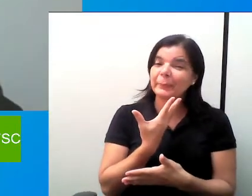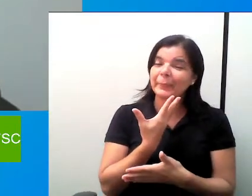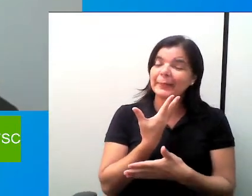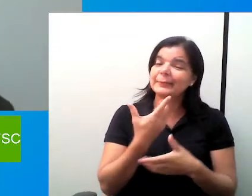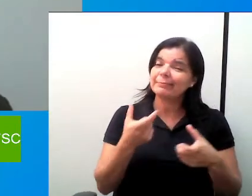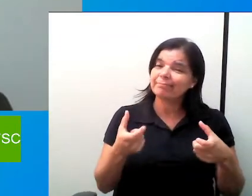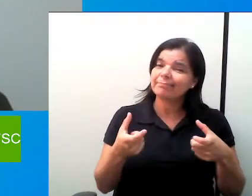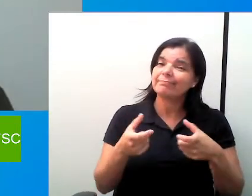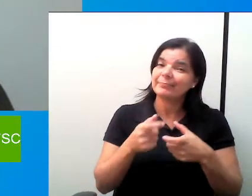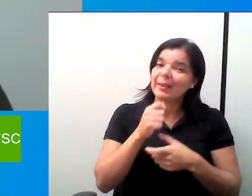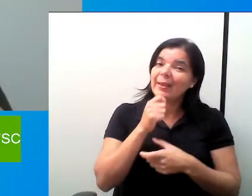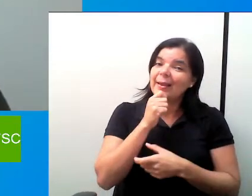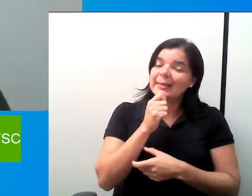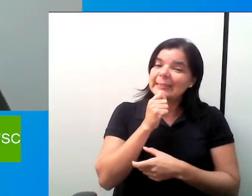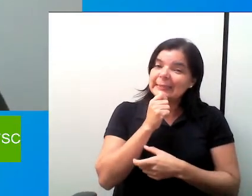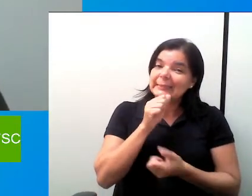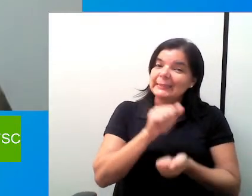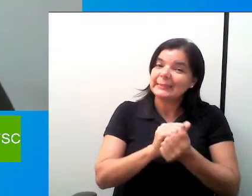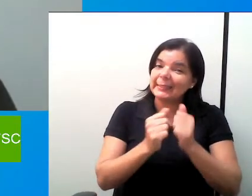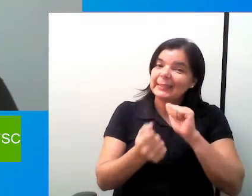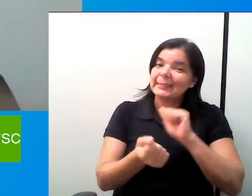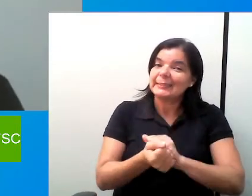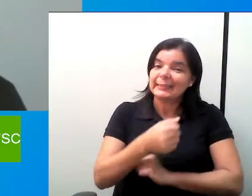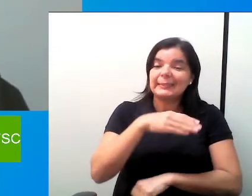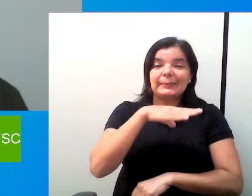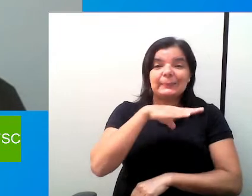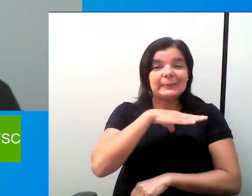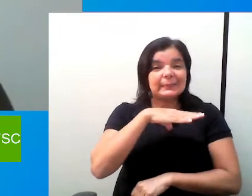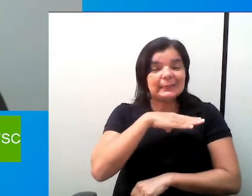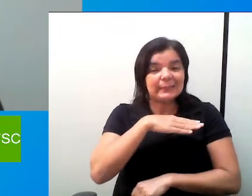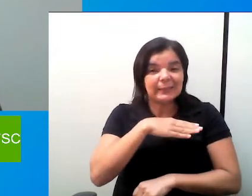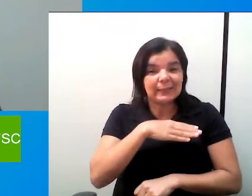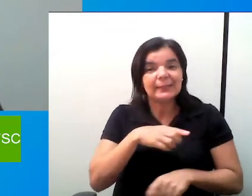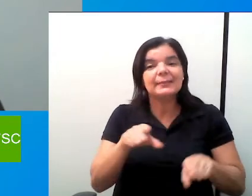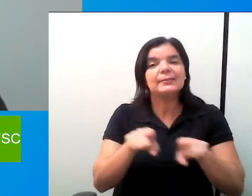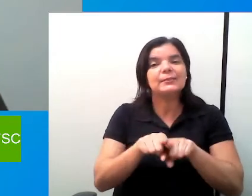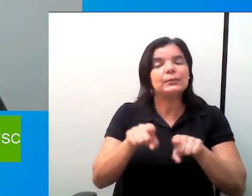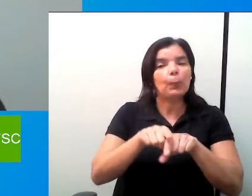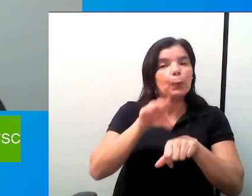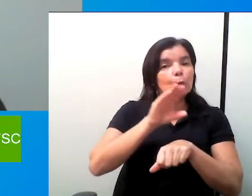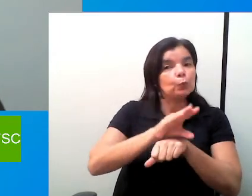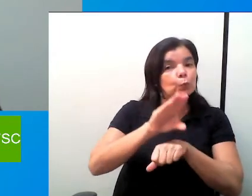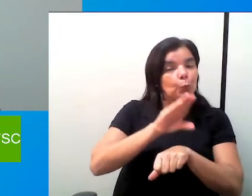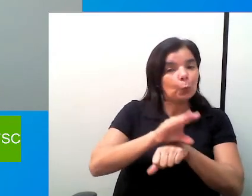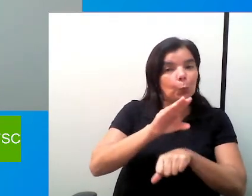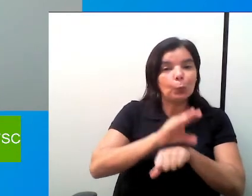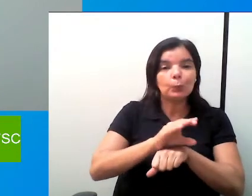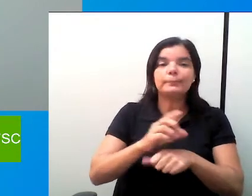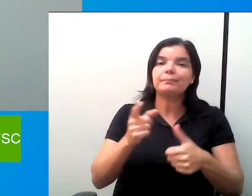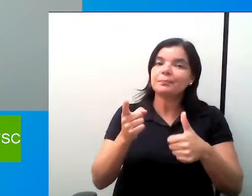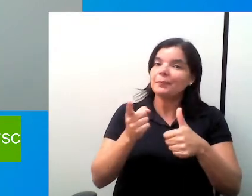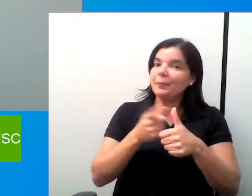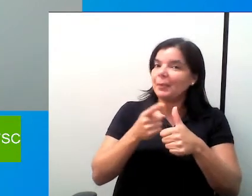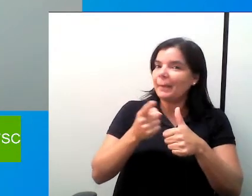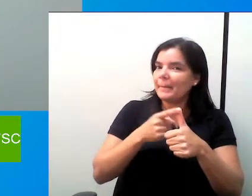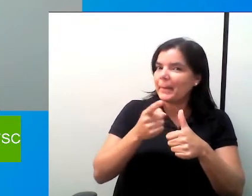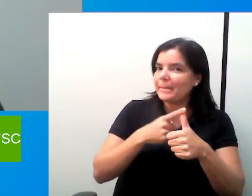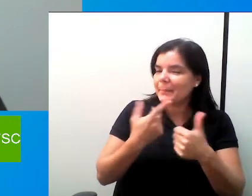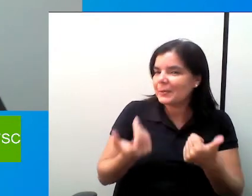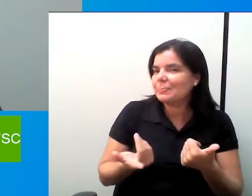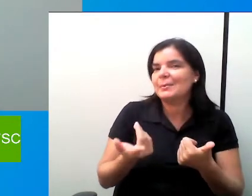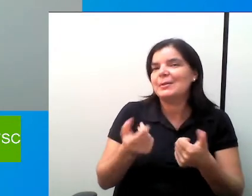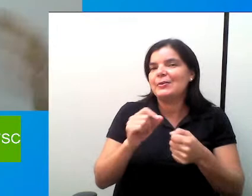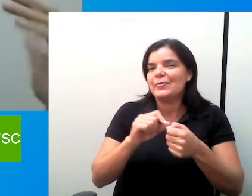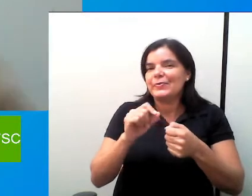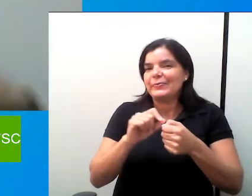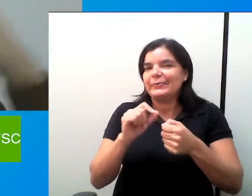porque eles ainda estão se adaptando à cidade, ao curso, muitos é a primeira vez que estão saindo de casa, estão mais preocupados em aprender a fazer o almoço deles